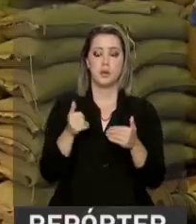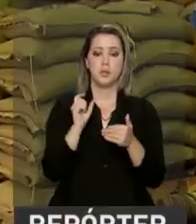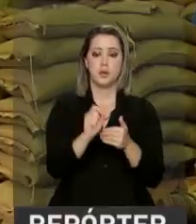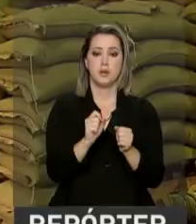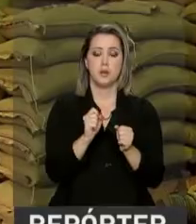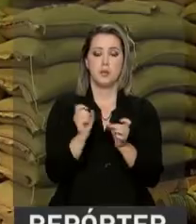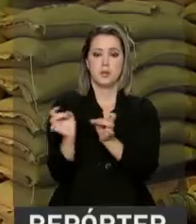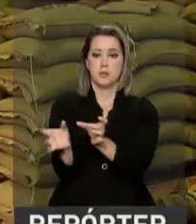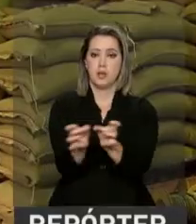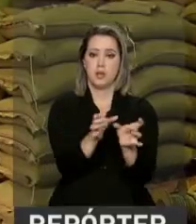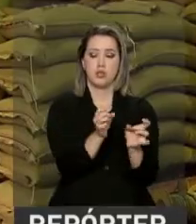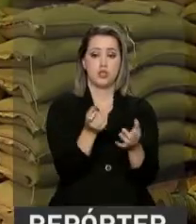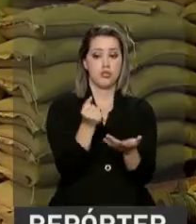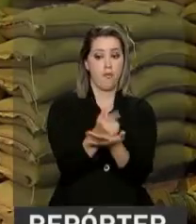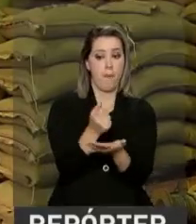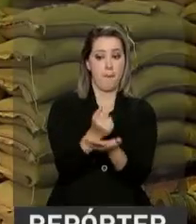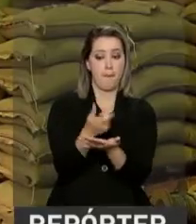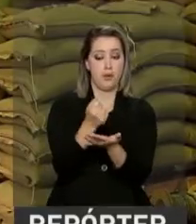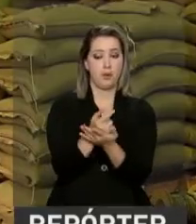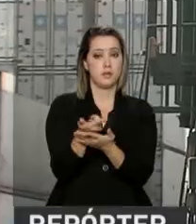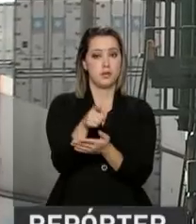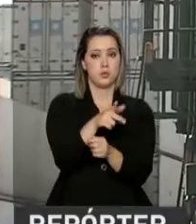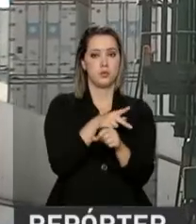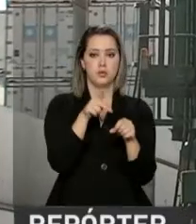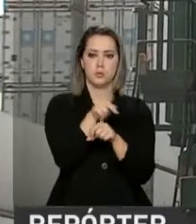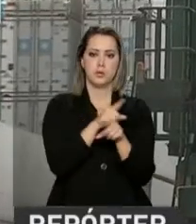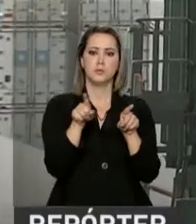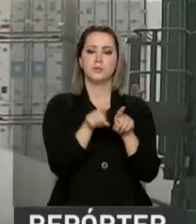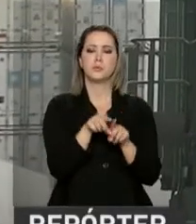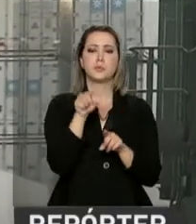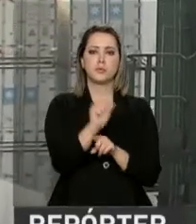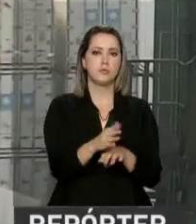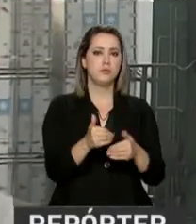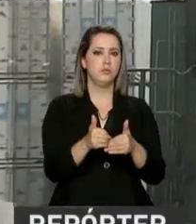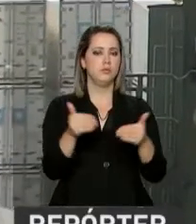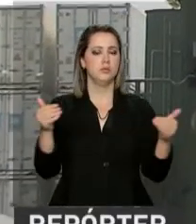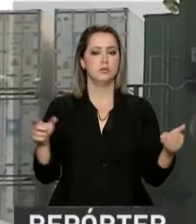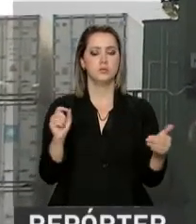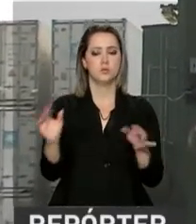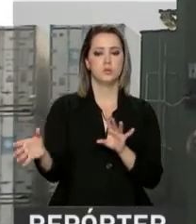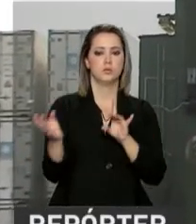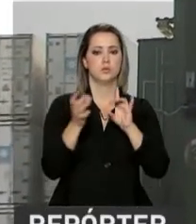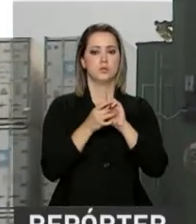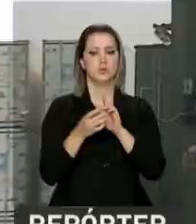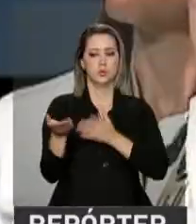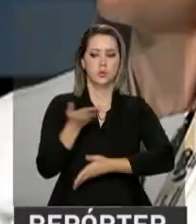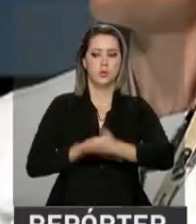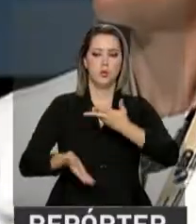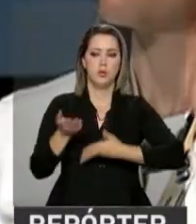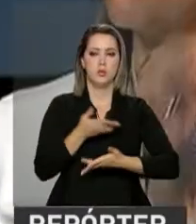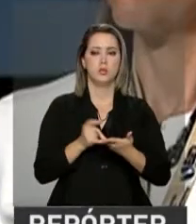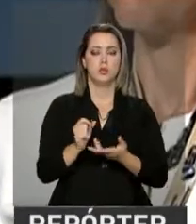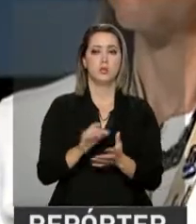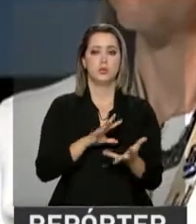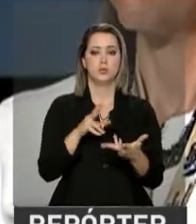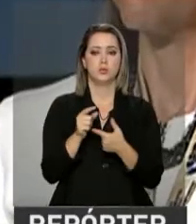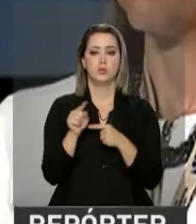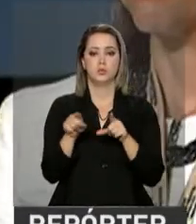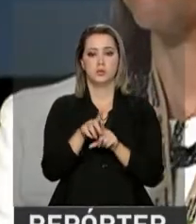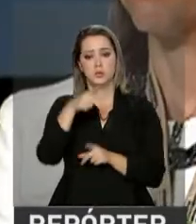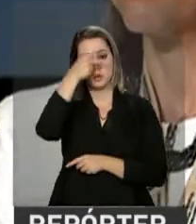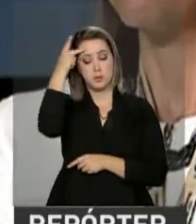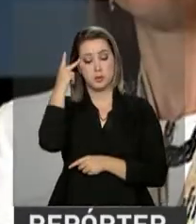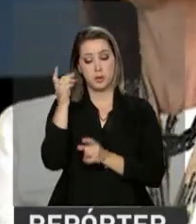a importação de produtos de outros países e assim ampliar o número de parceiros comerciais no mundo. Para o ministro, quem